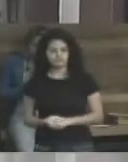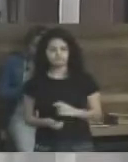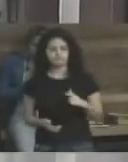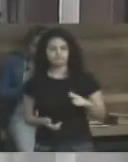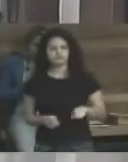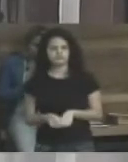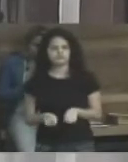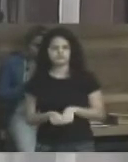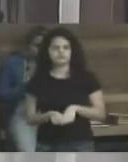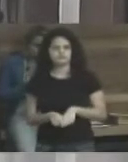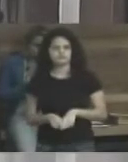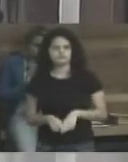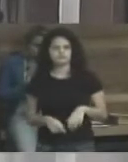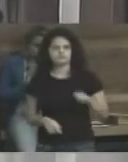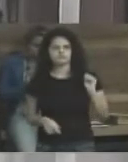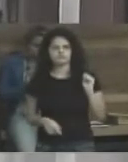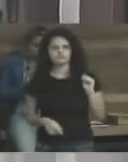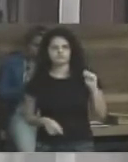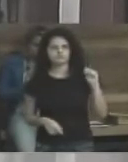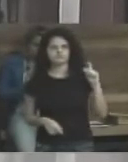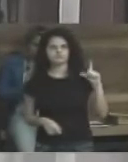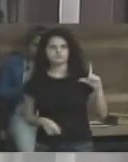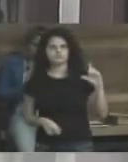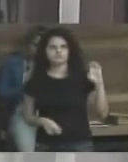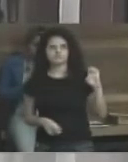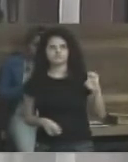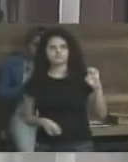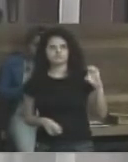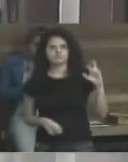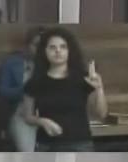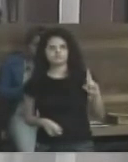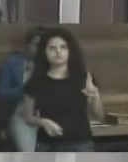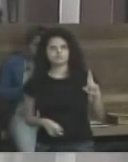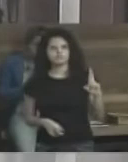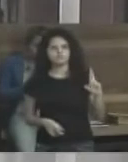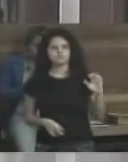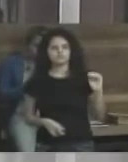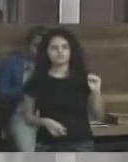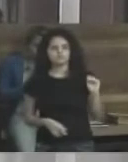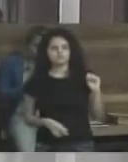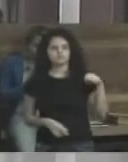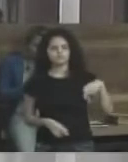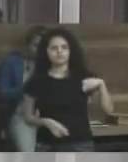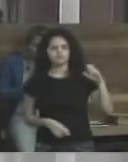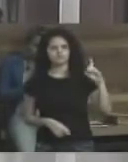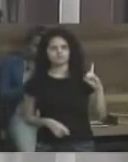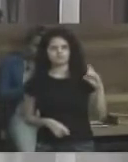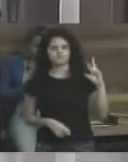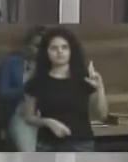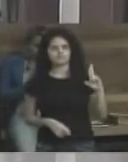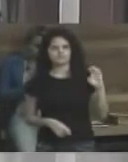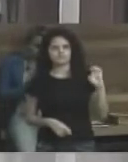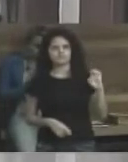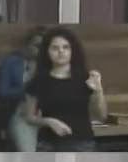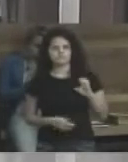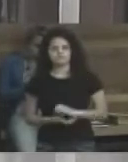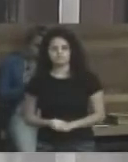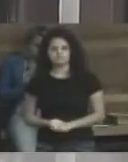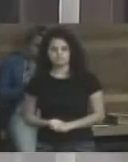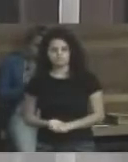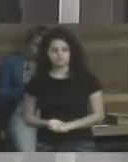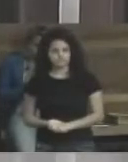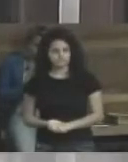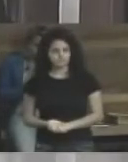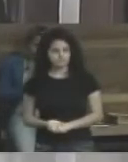federal Alexandre Valle, que é um deputado federal da nossa região, ele é de Itaguaí, mas é um deputado na nossa região, e quando se perde, perde toda a